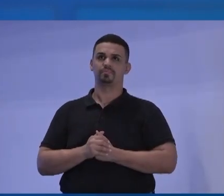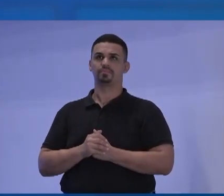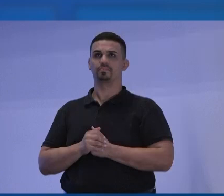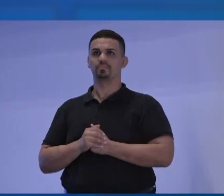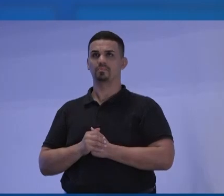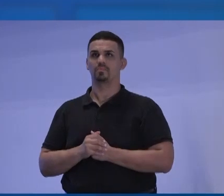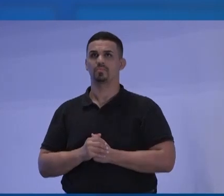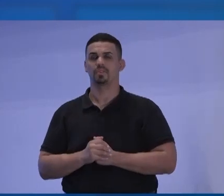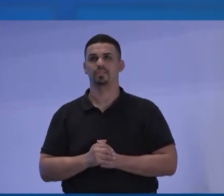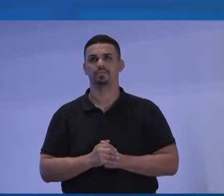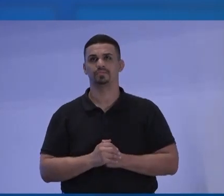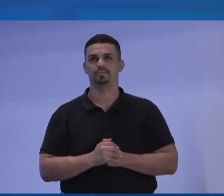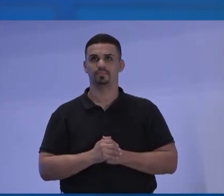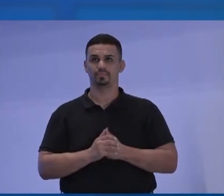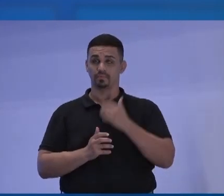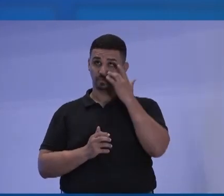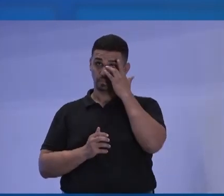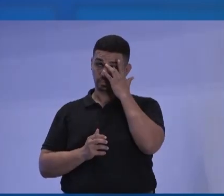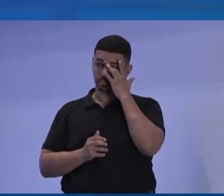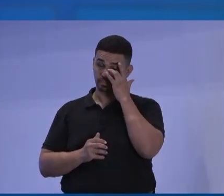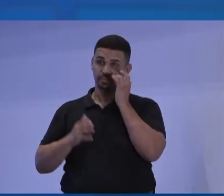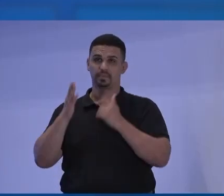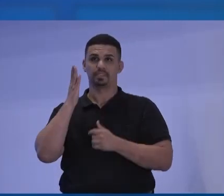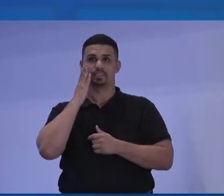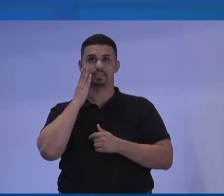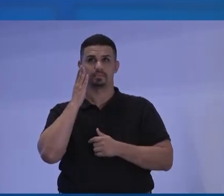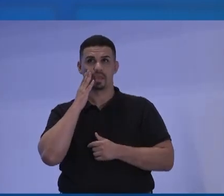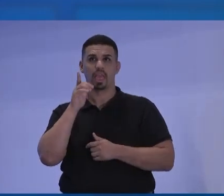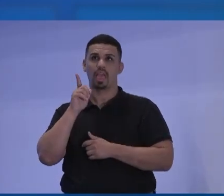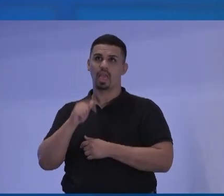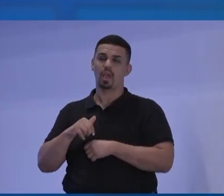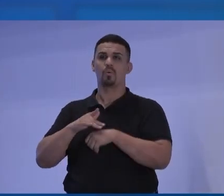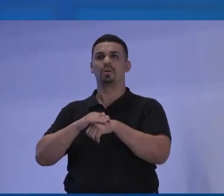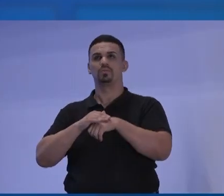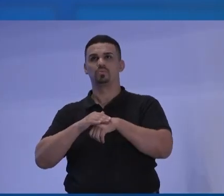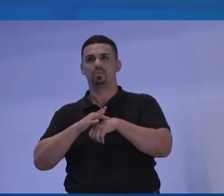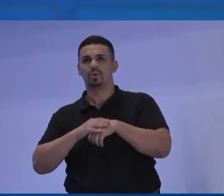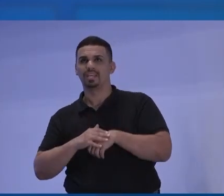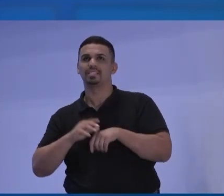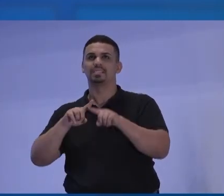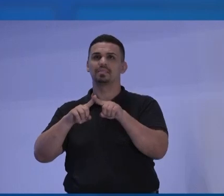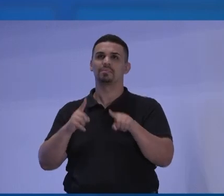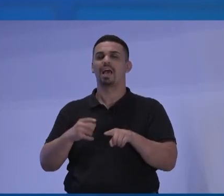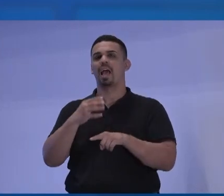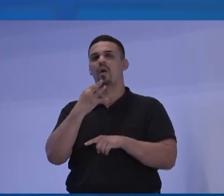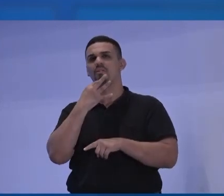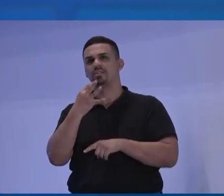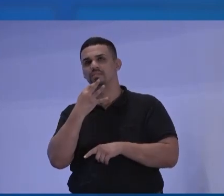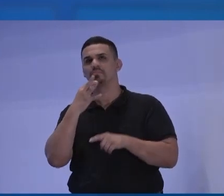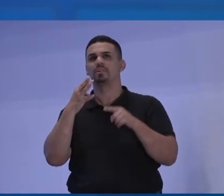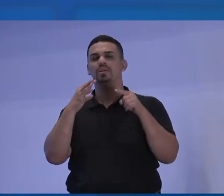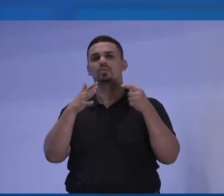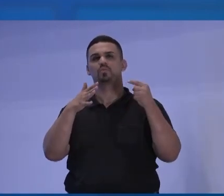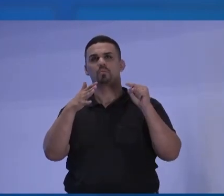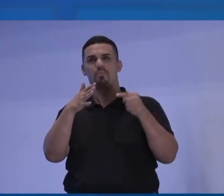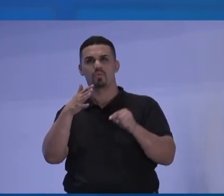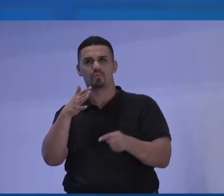Então, apesar de uma doença secular, nós não temos um conhecimento